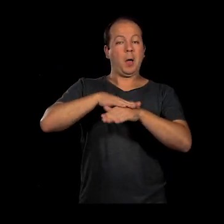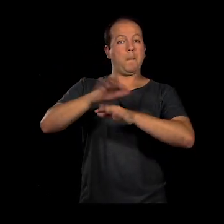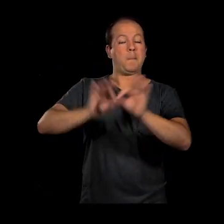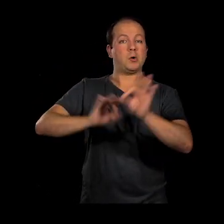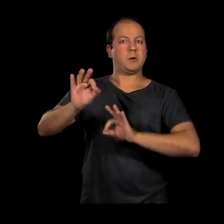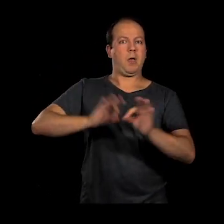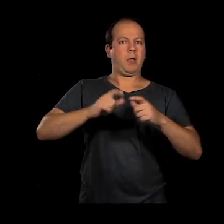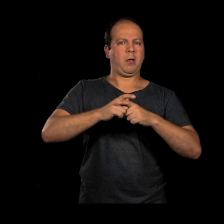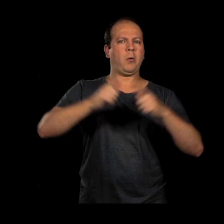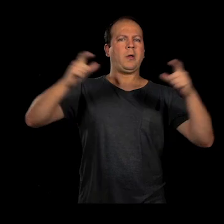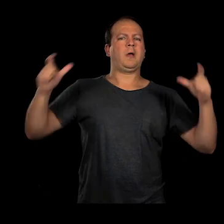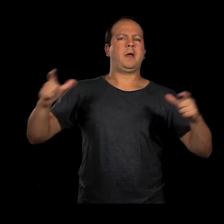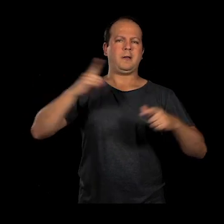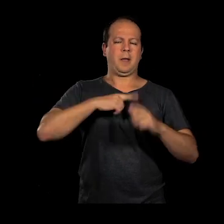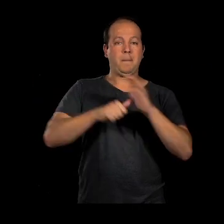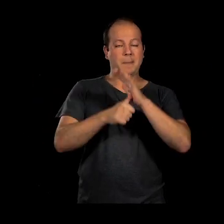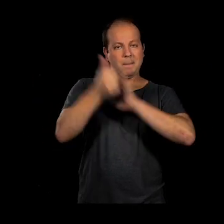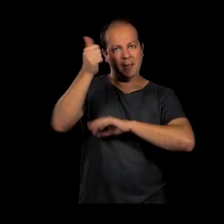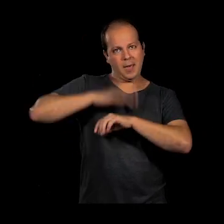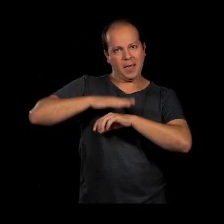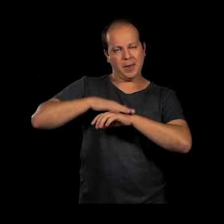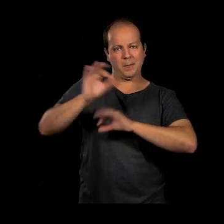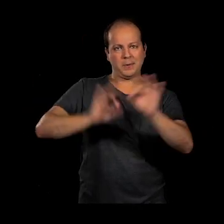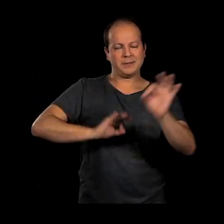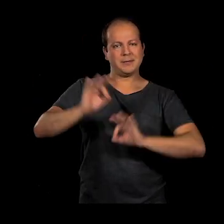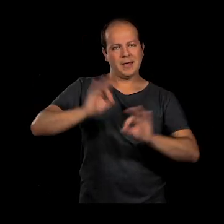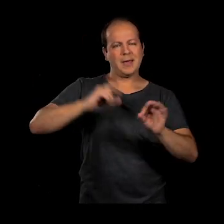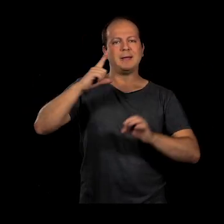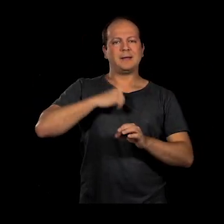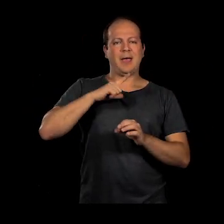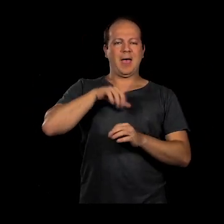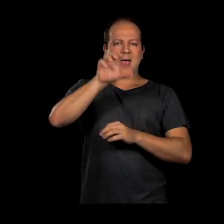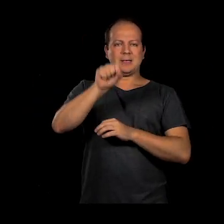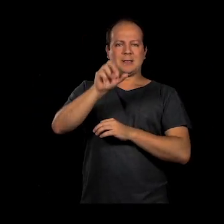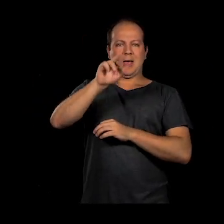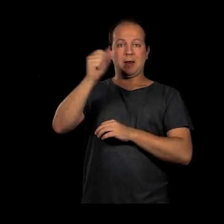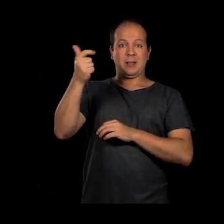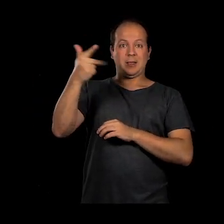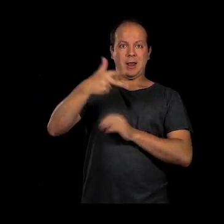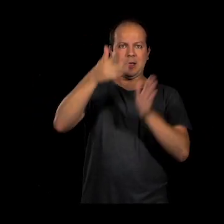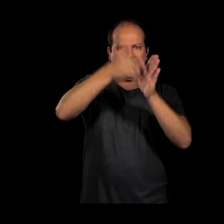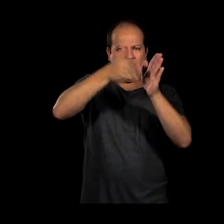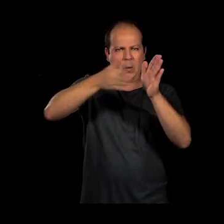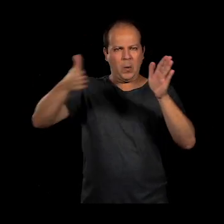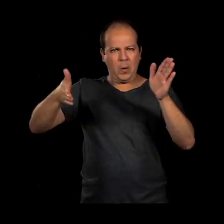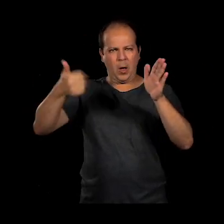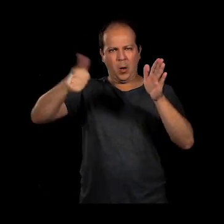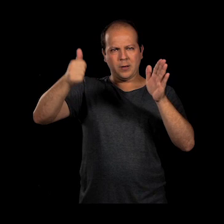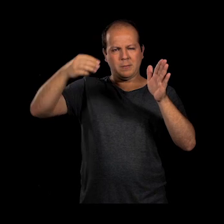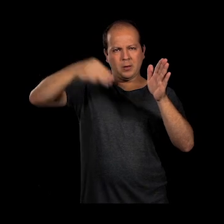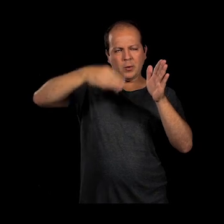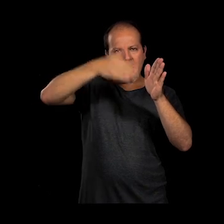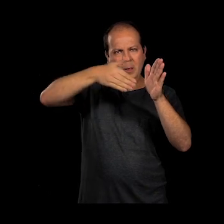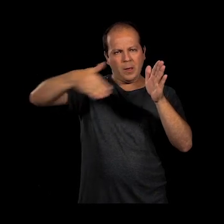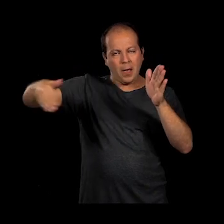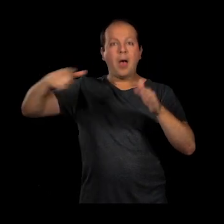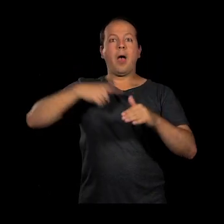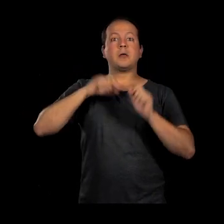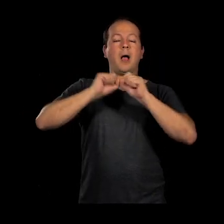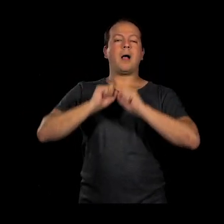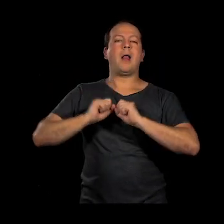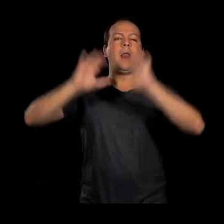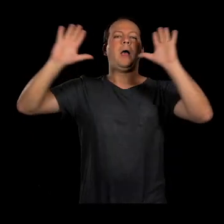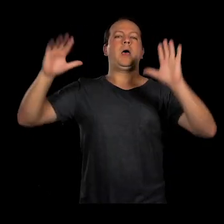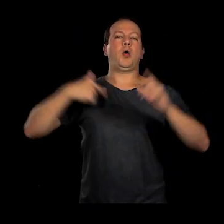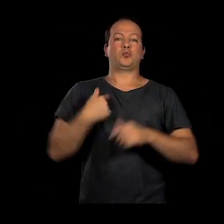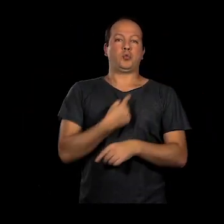grande, como que foi o meu primeiro projeto, que era uma série com 13 episódios de 11 minutos, já ficou muito claro que eu não